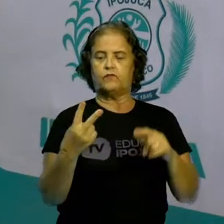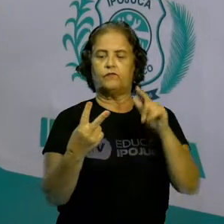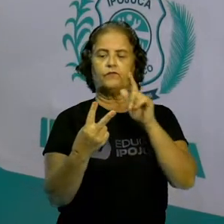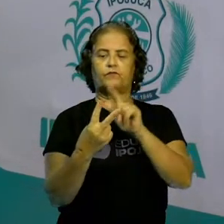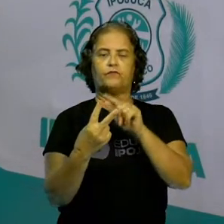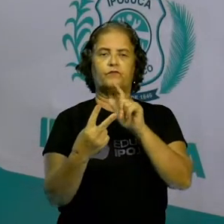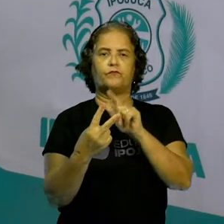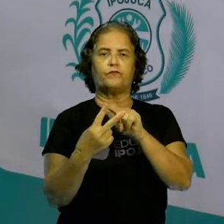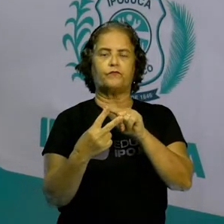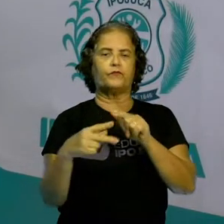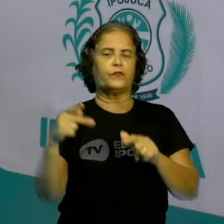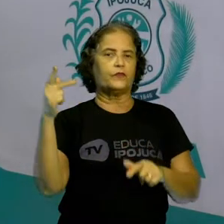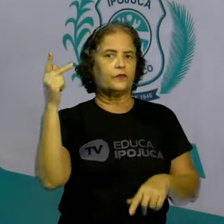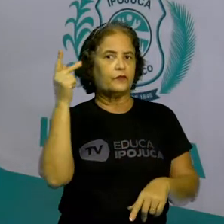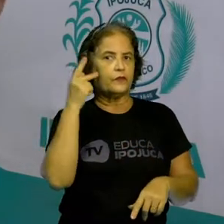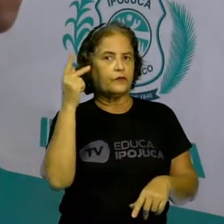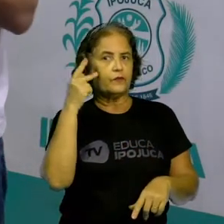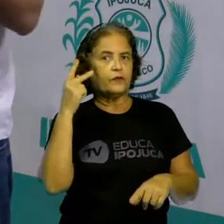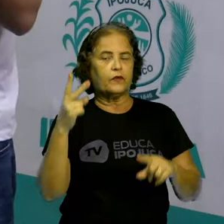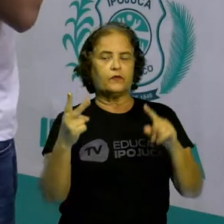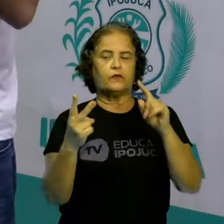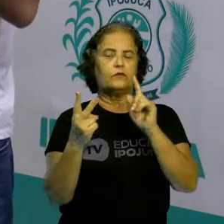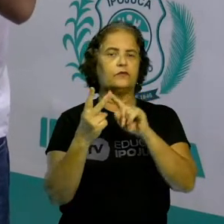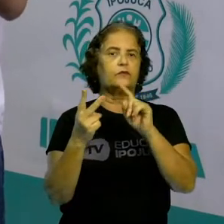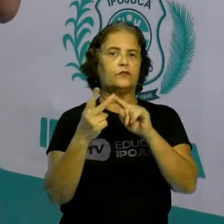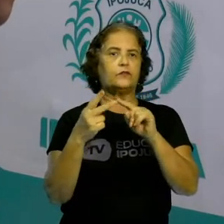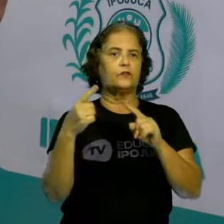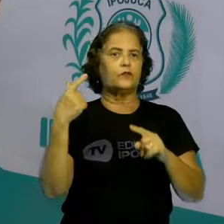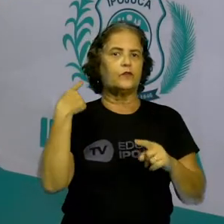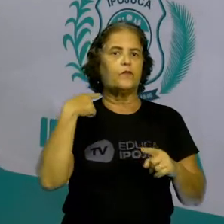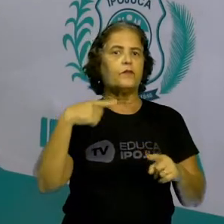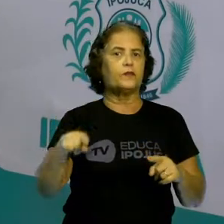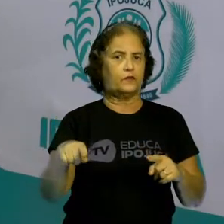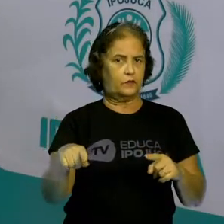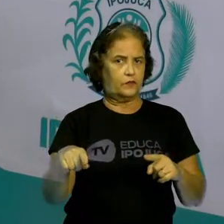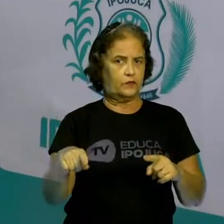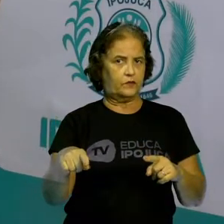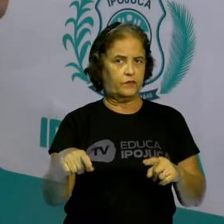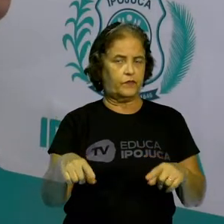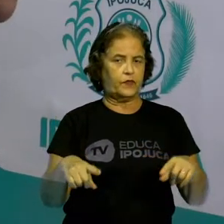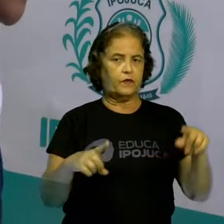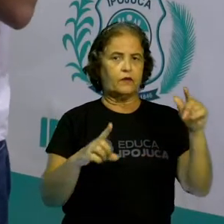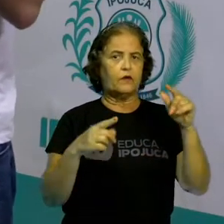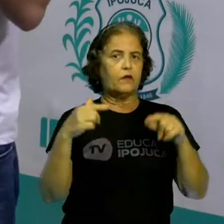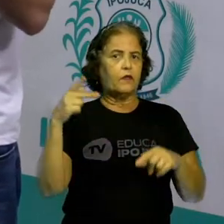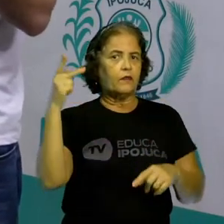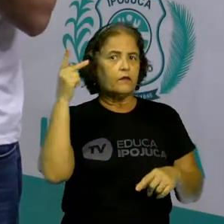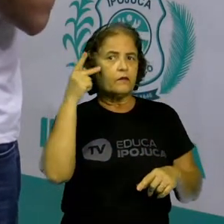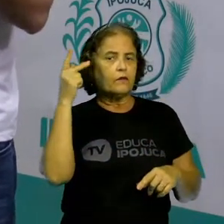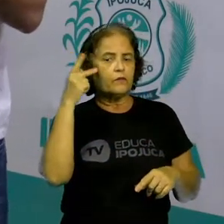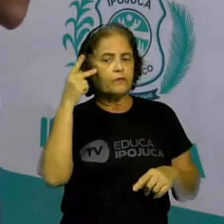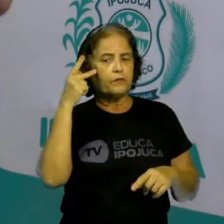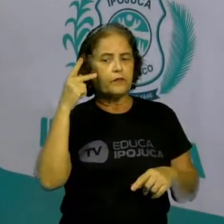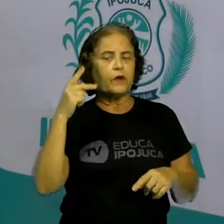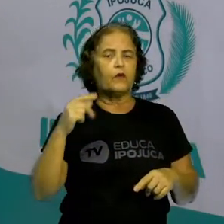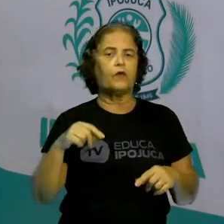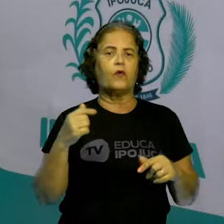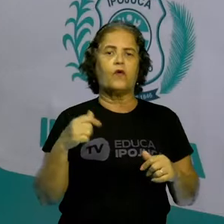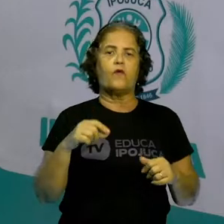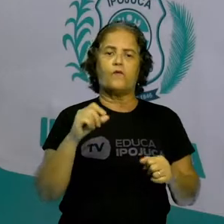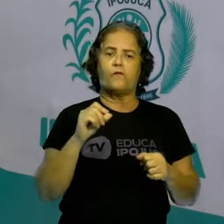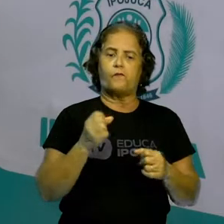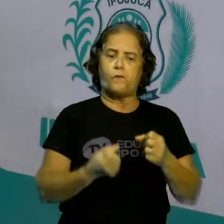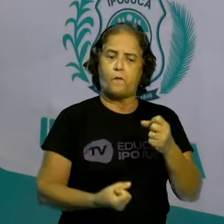e Minas Gerais. São Paulo era um grande produtor de café, tá certo? Era o maior produtor de café do país. E